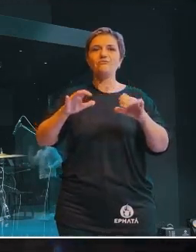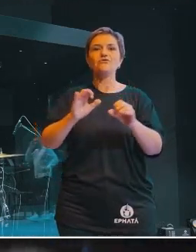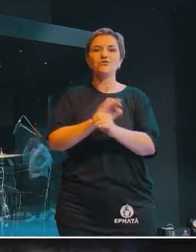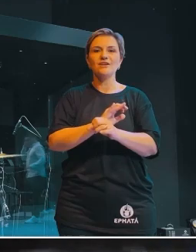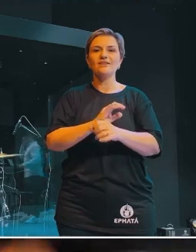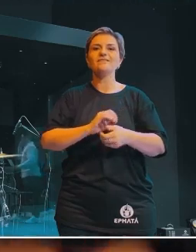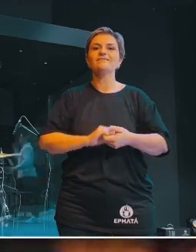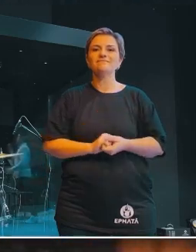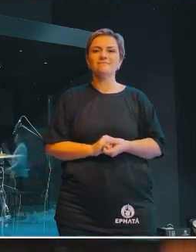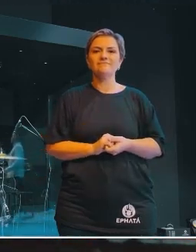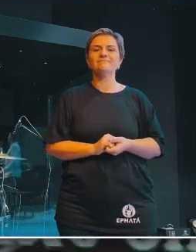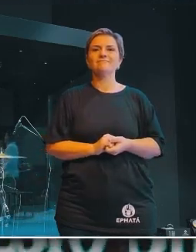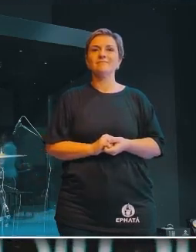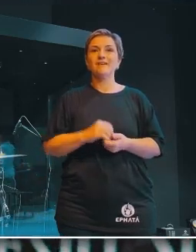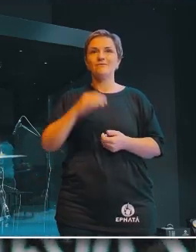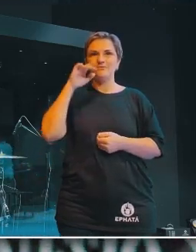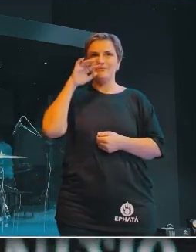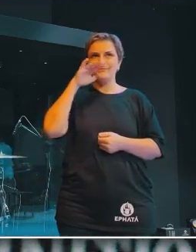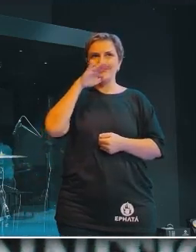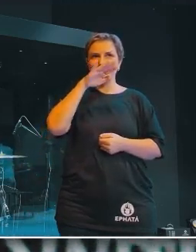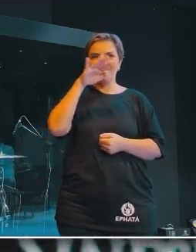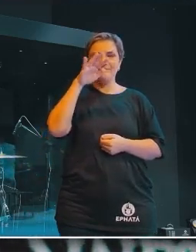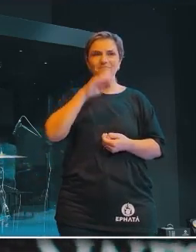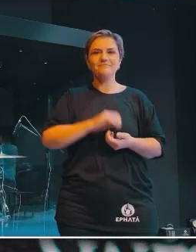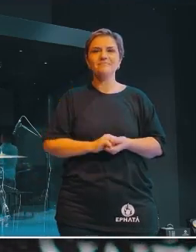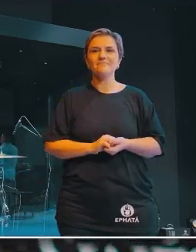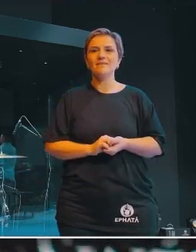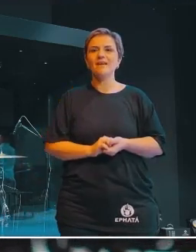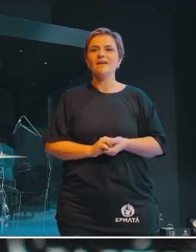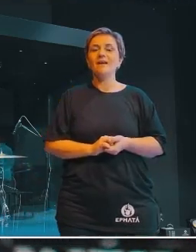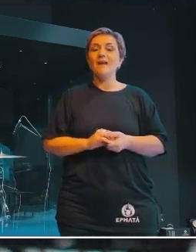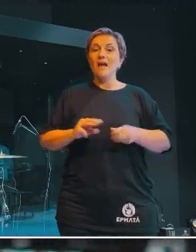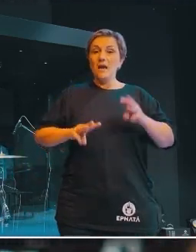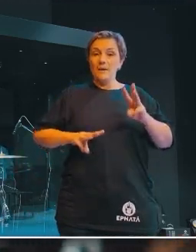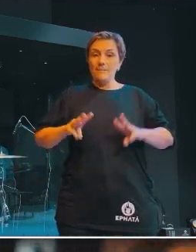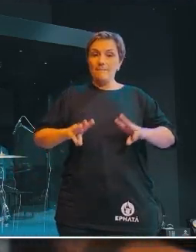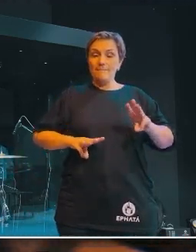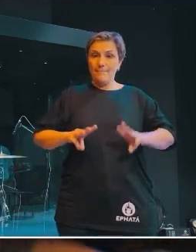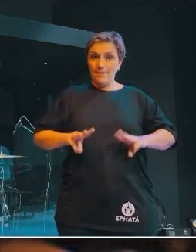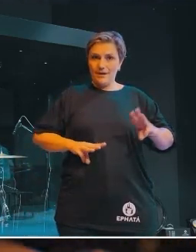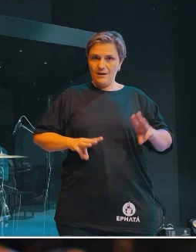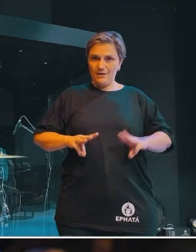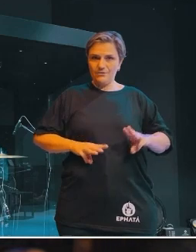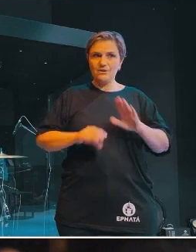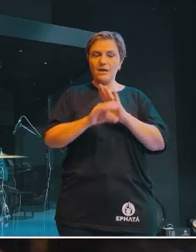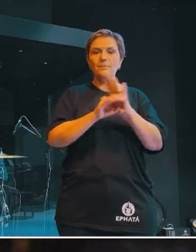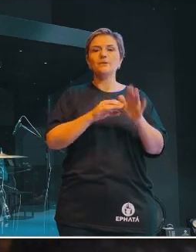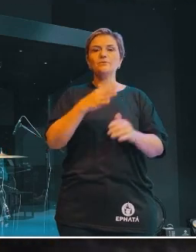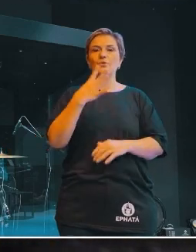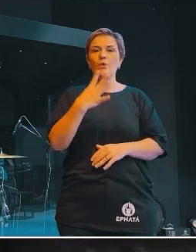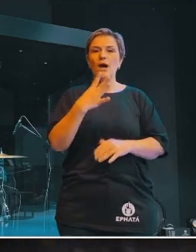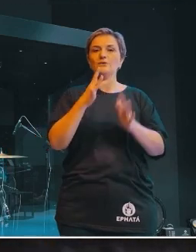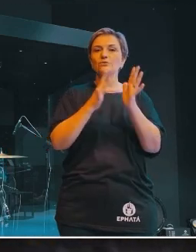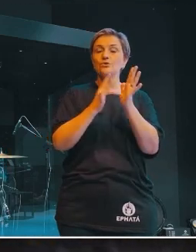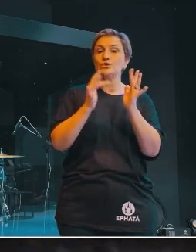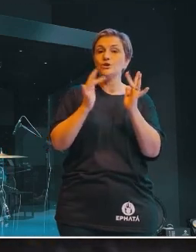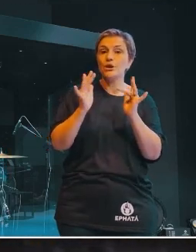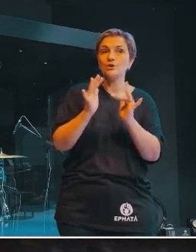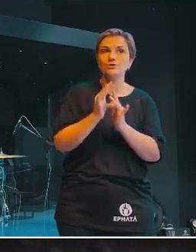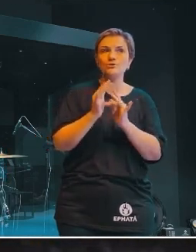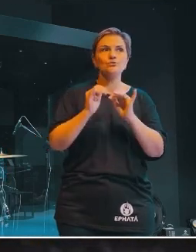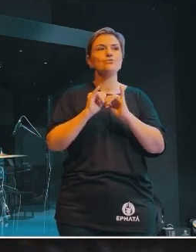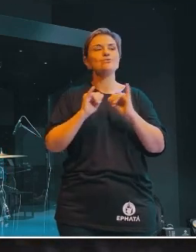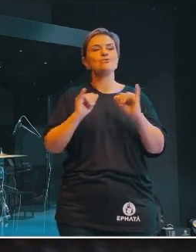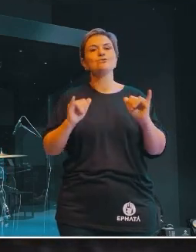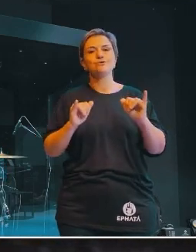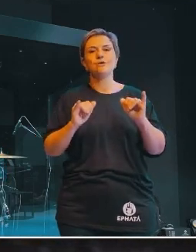Jesus, em Marcos capítulo 4, eu já falei sobre esse texto aqui. É o momento em que Jesus ele pede para os discípulos saírem de uma margem,